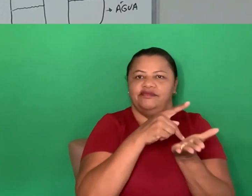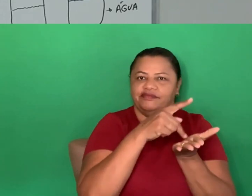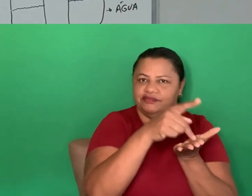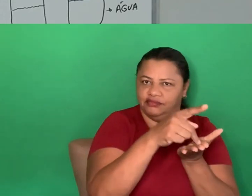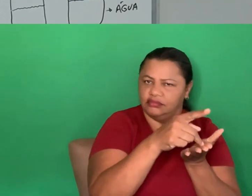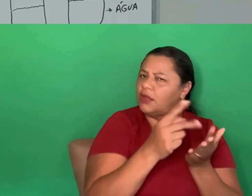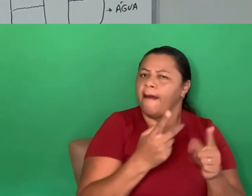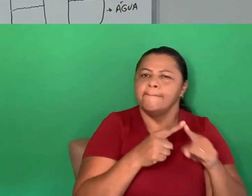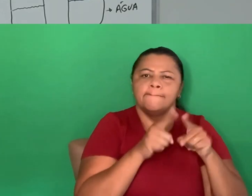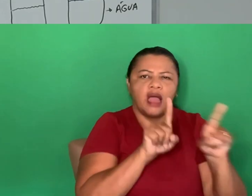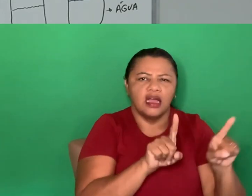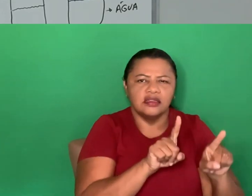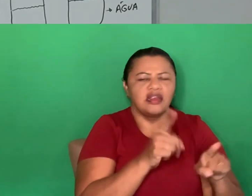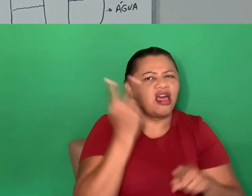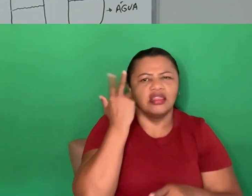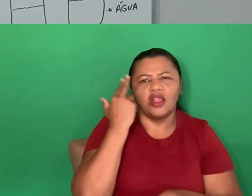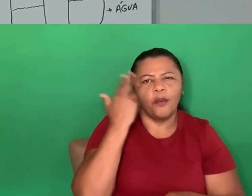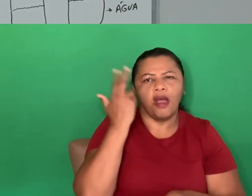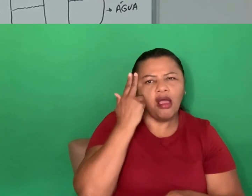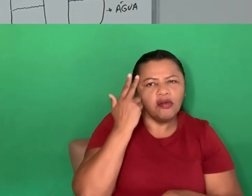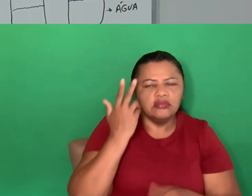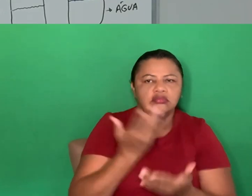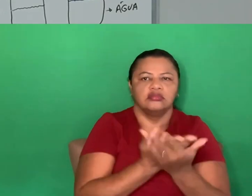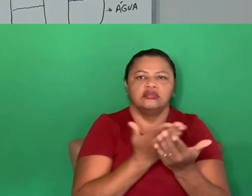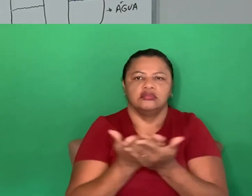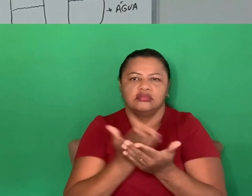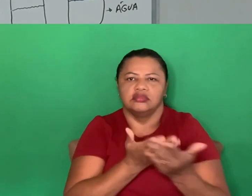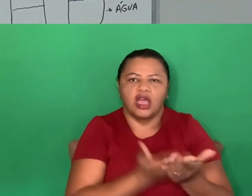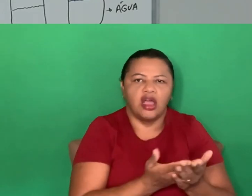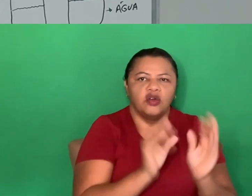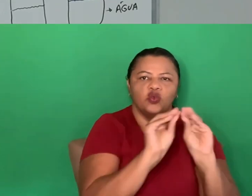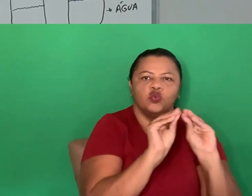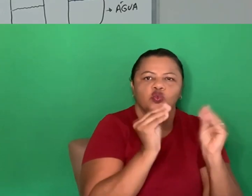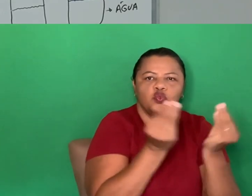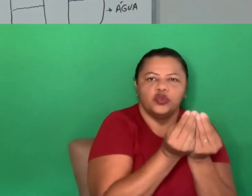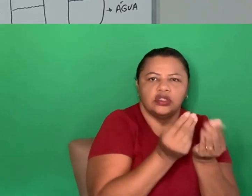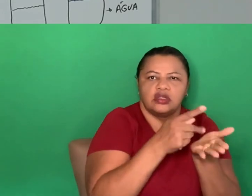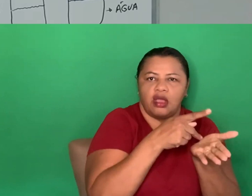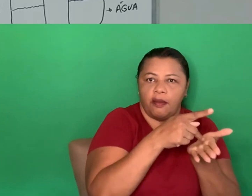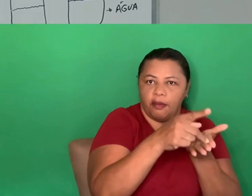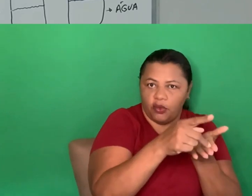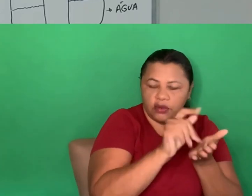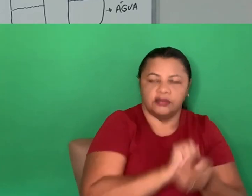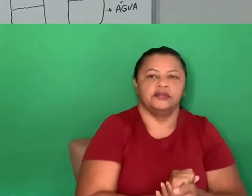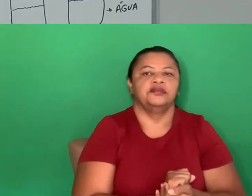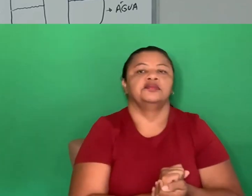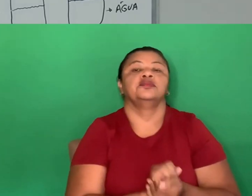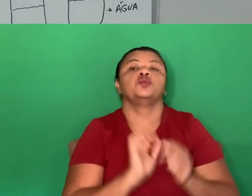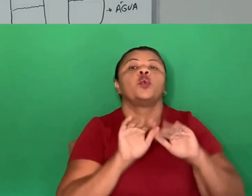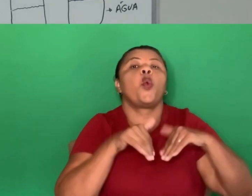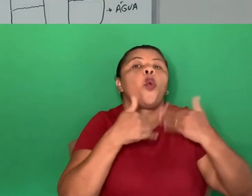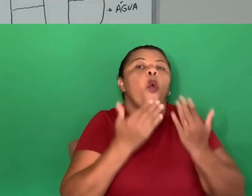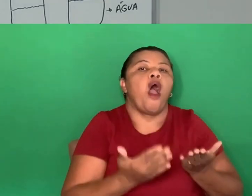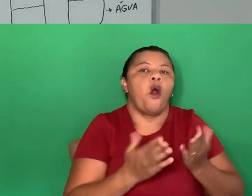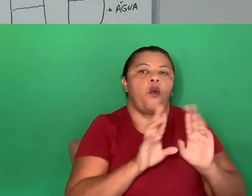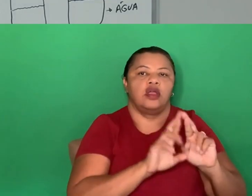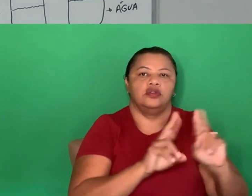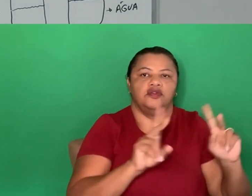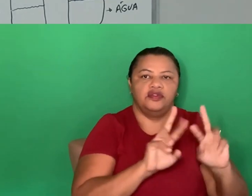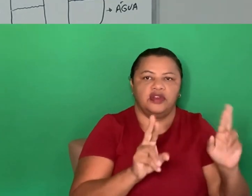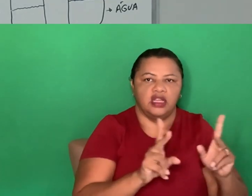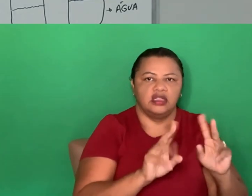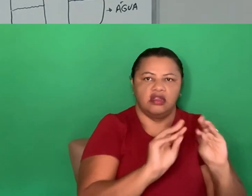Mas mesmo assim é muito comum na aula nós darmos ênfase nessa expressão substância pura. Tá? Então, qual a diferença